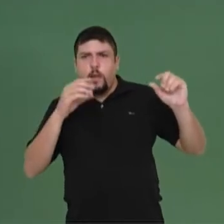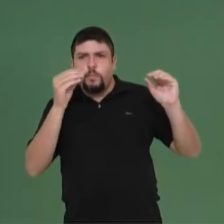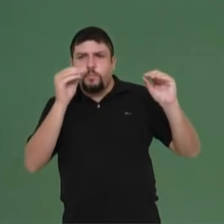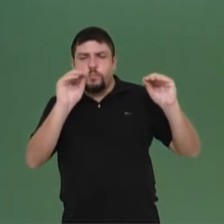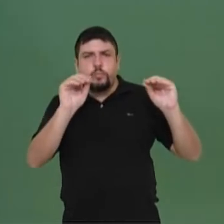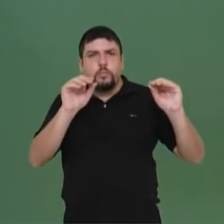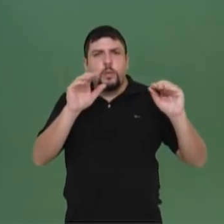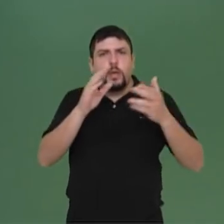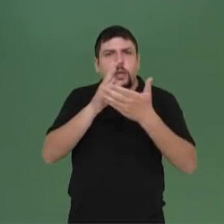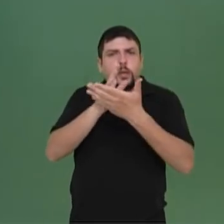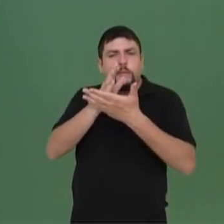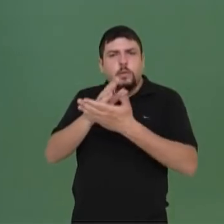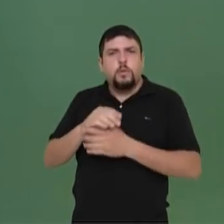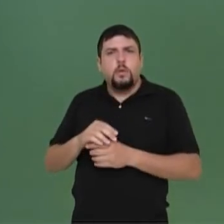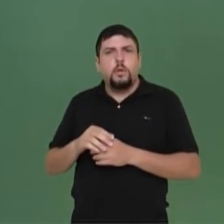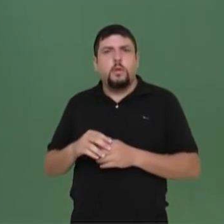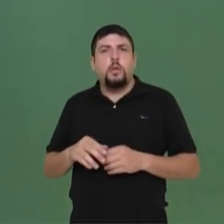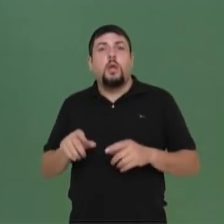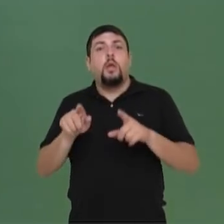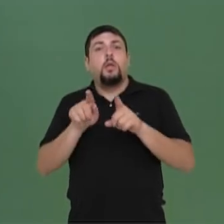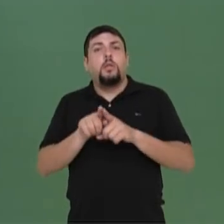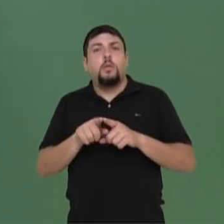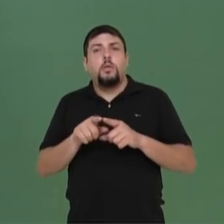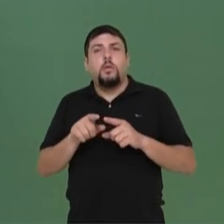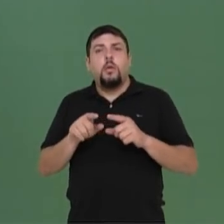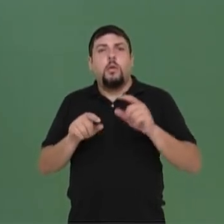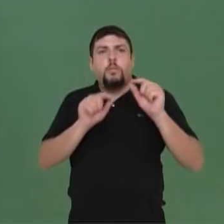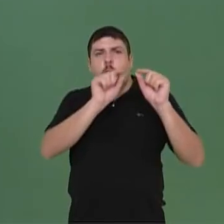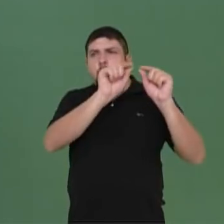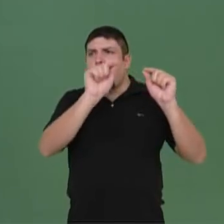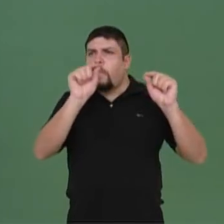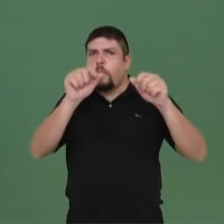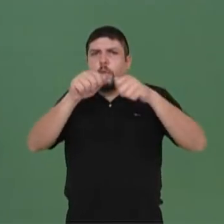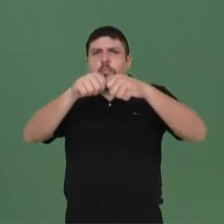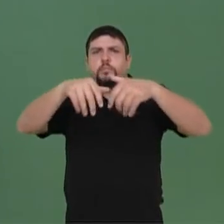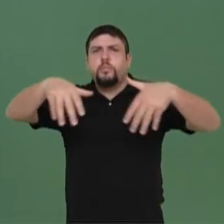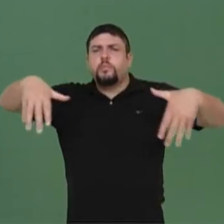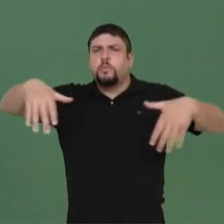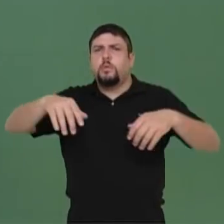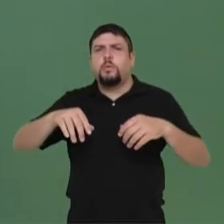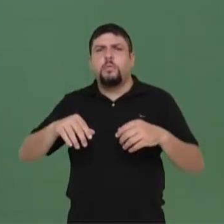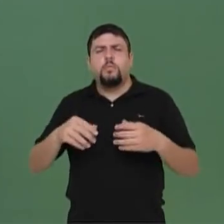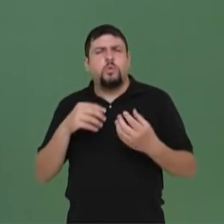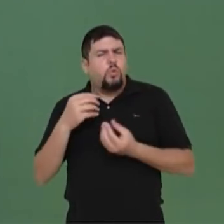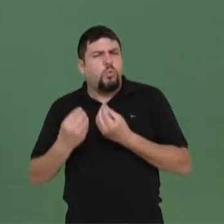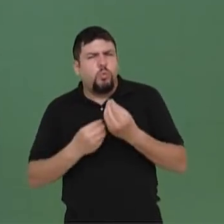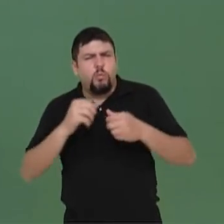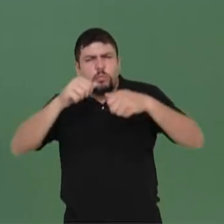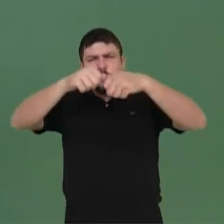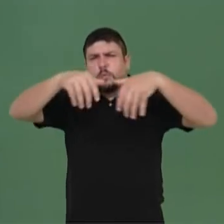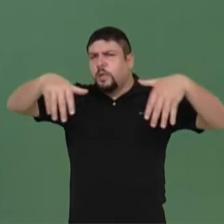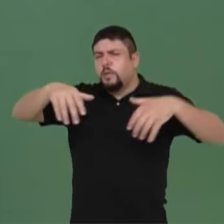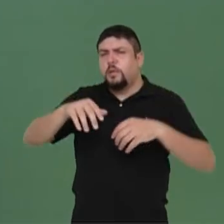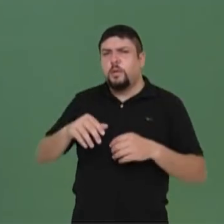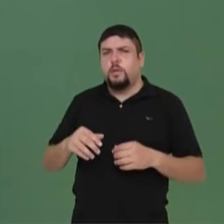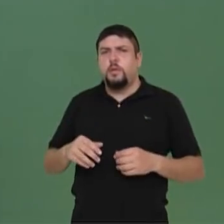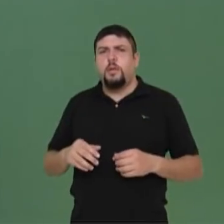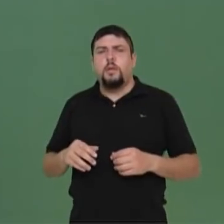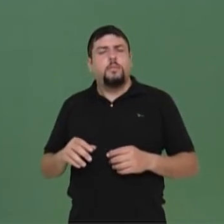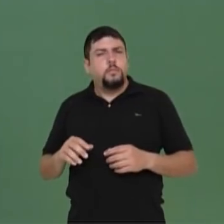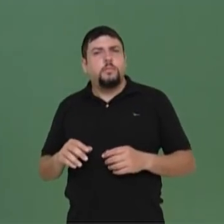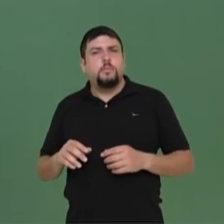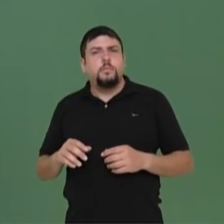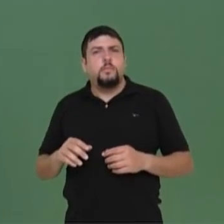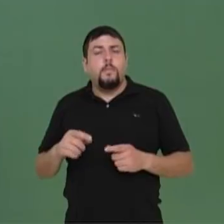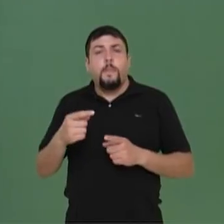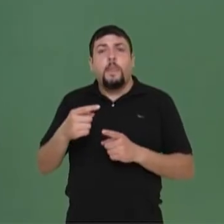para onde tende a distribuição dos outros valores. Como assim tende a distribuição dos outros valores? Por que que a